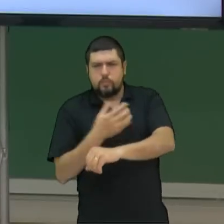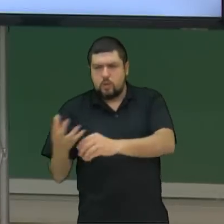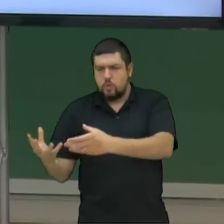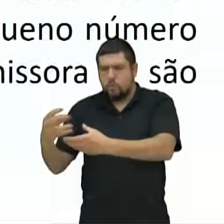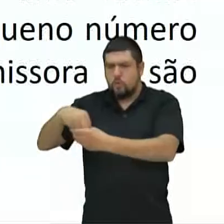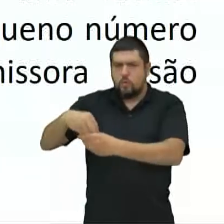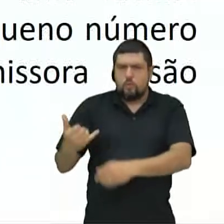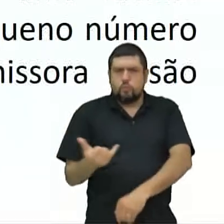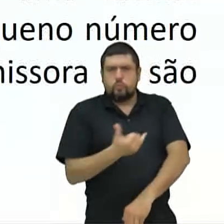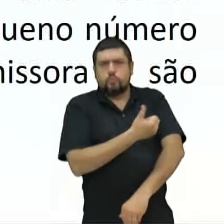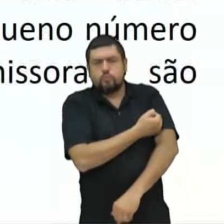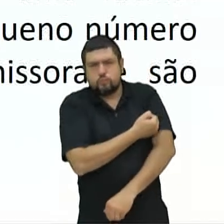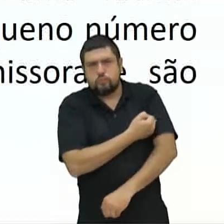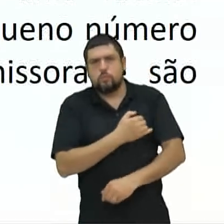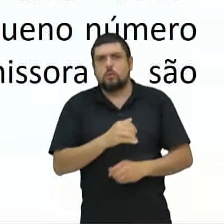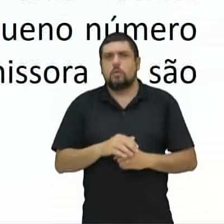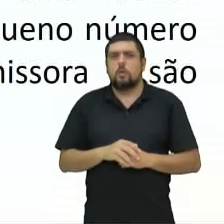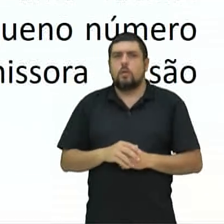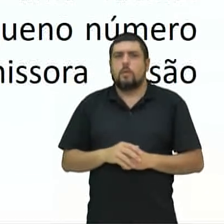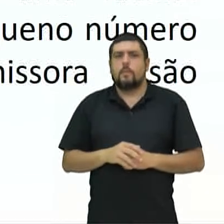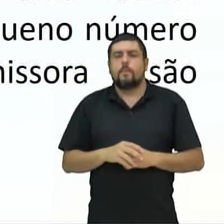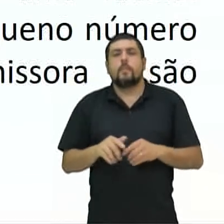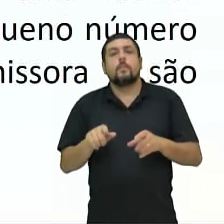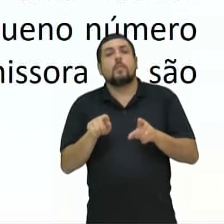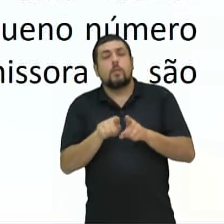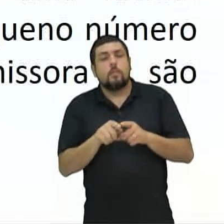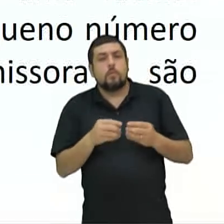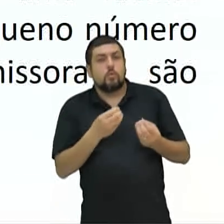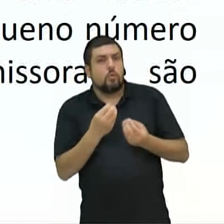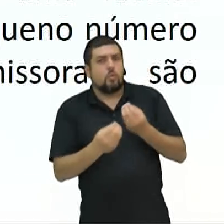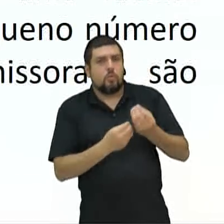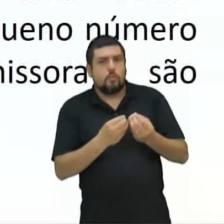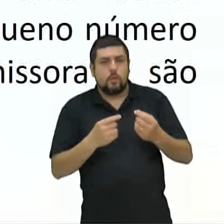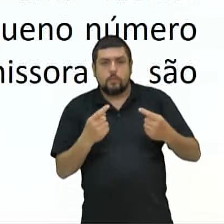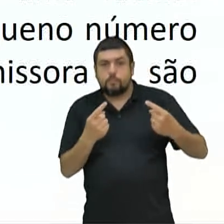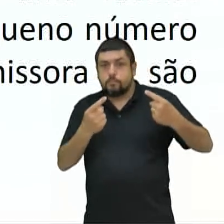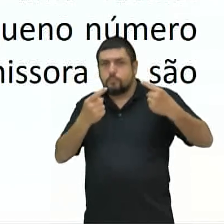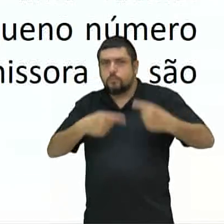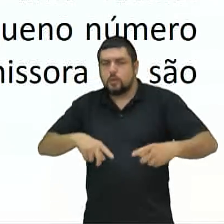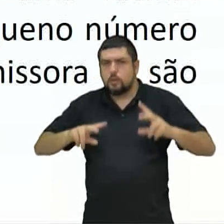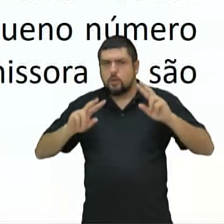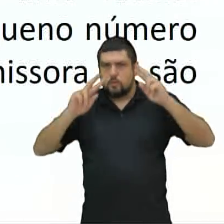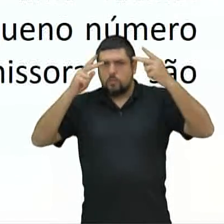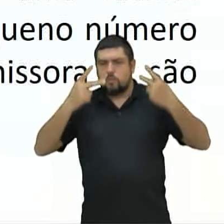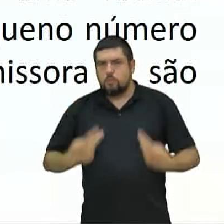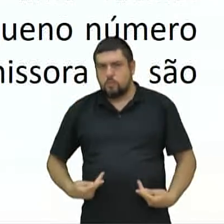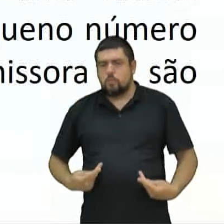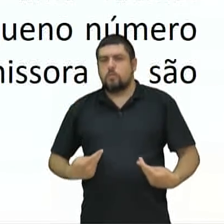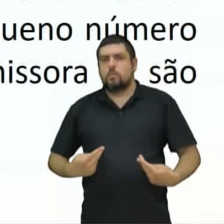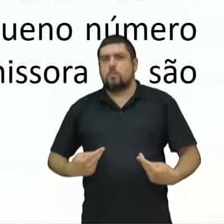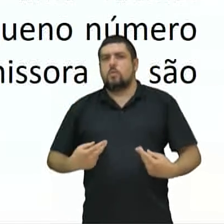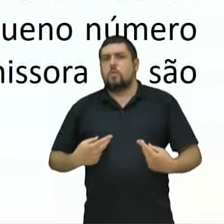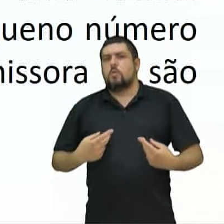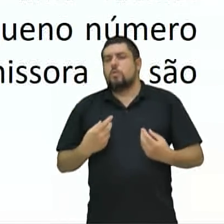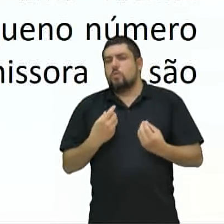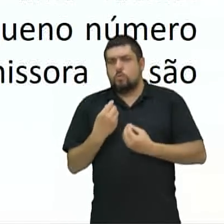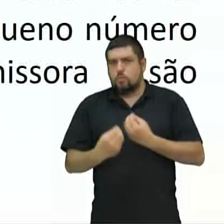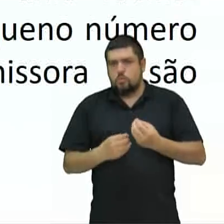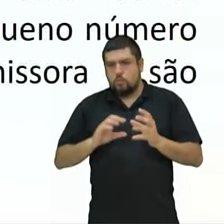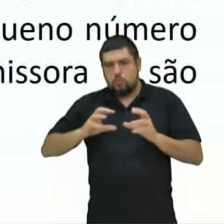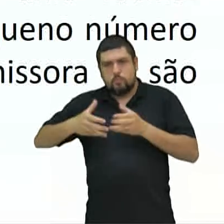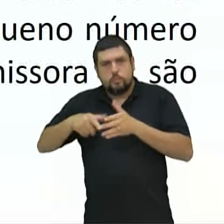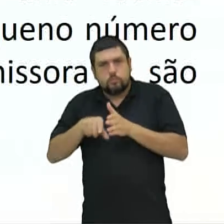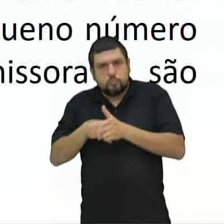de infecção humana, também conhecidos como testes de desafio em humanos, representam uma maneira possível para os